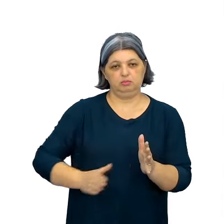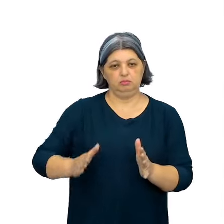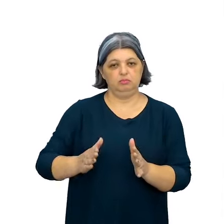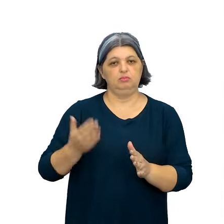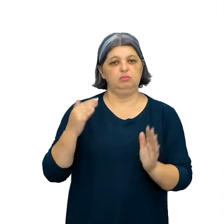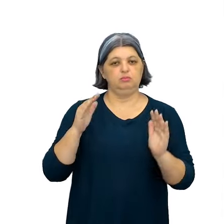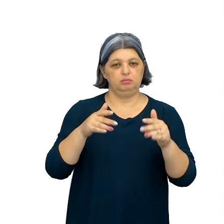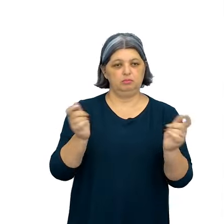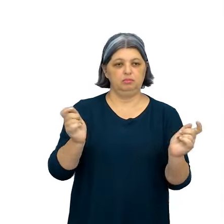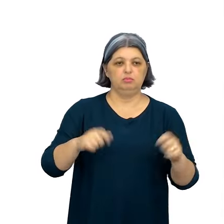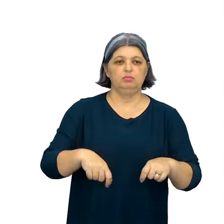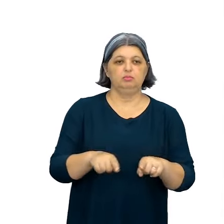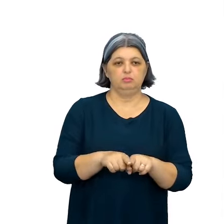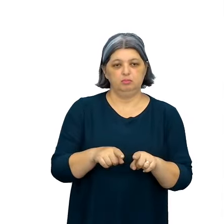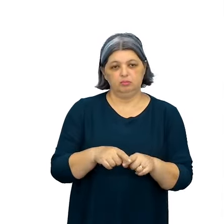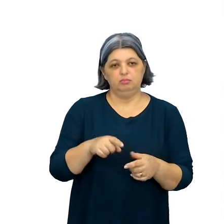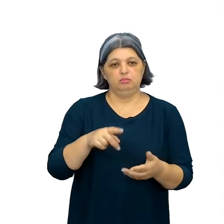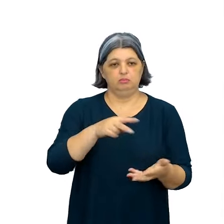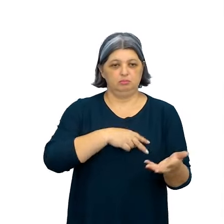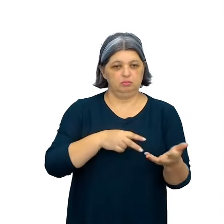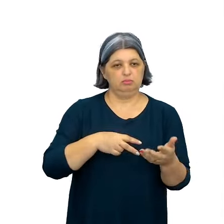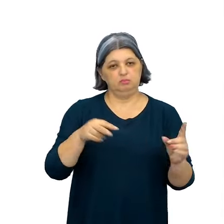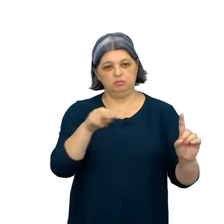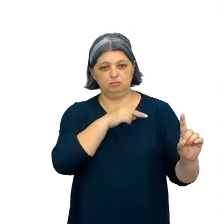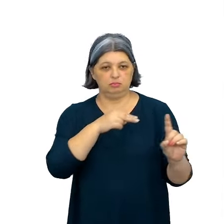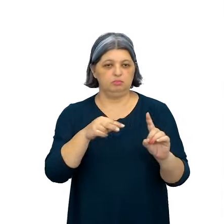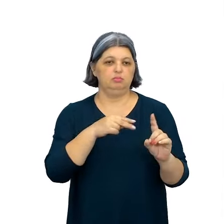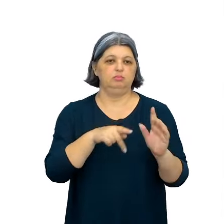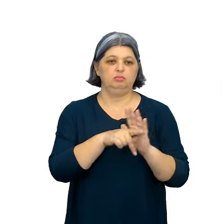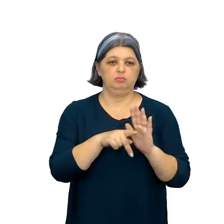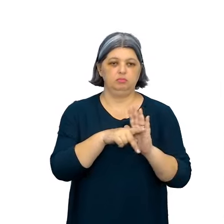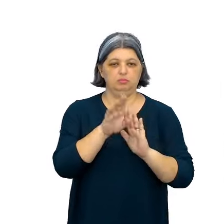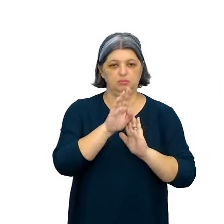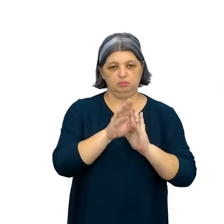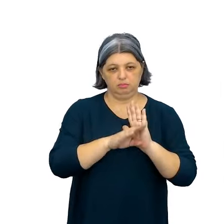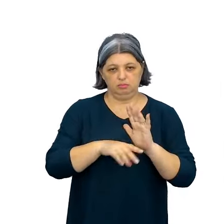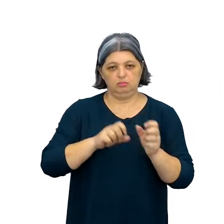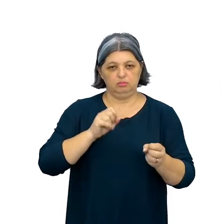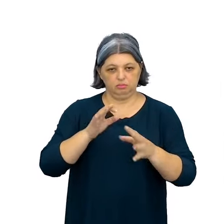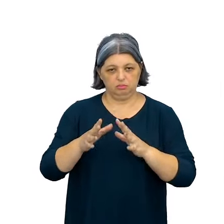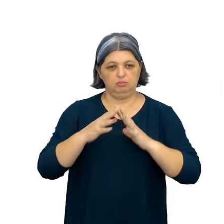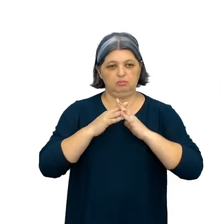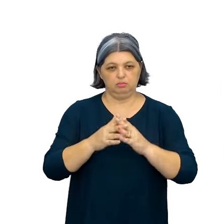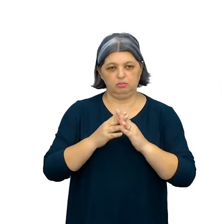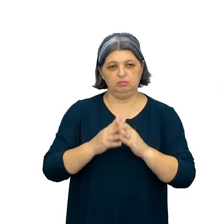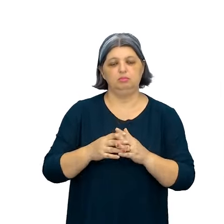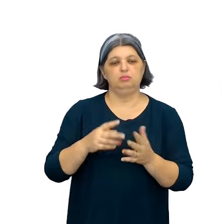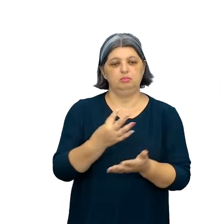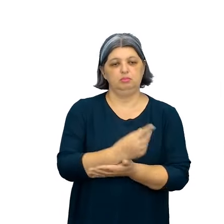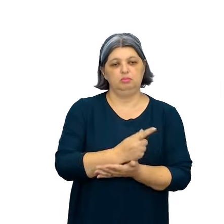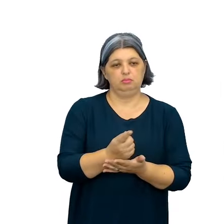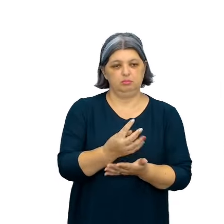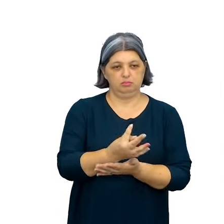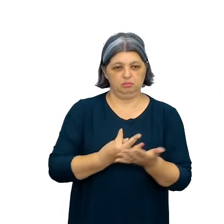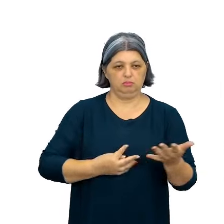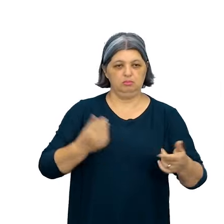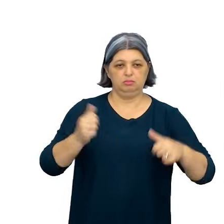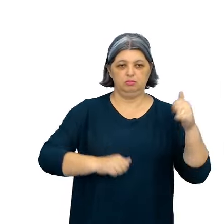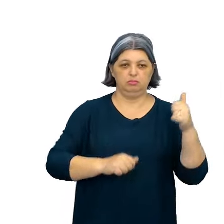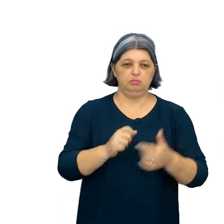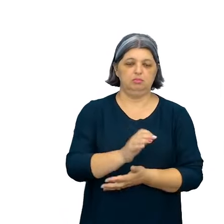com foco na capacidade de leitura sob a ótica do nível de proficiência leitora e da complexidade dos gêneros textuais, e